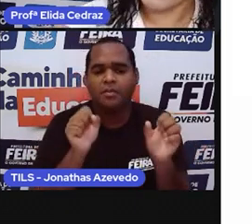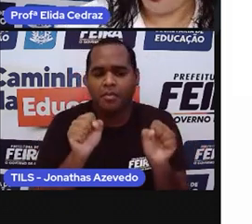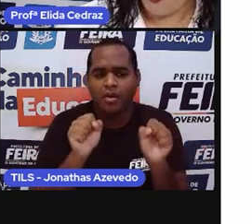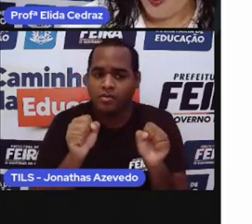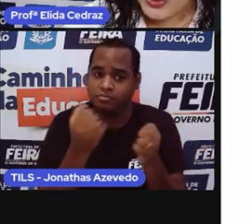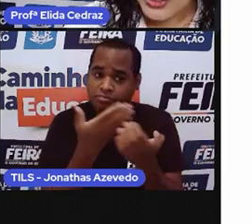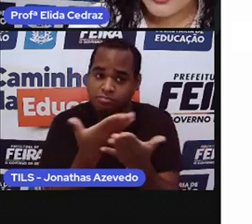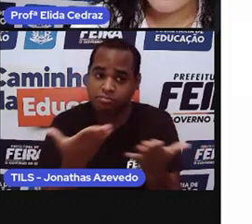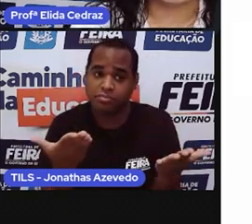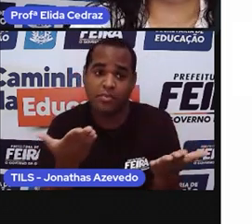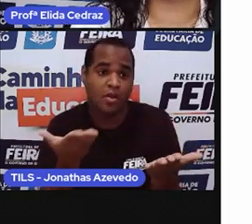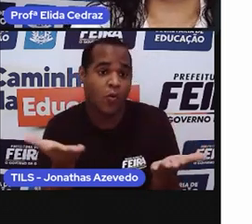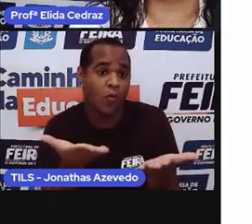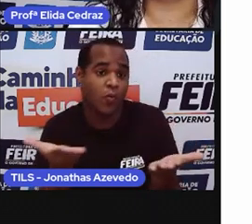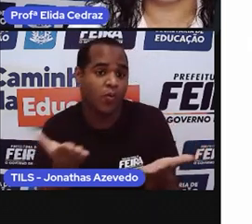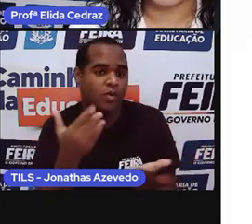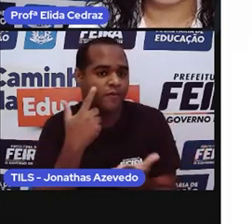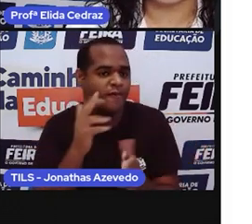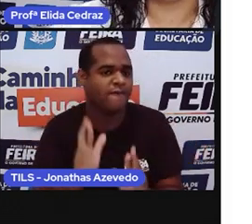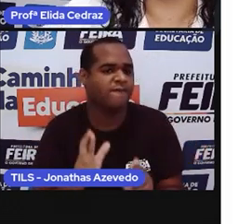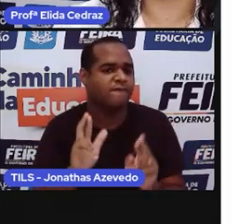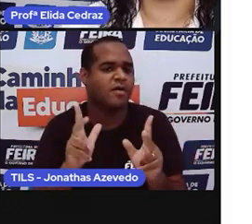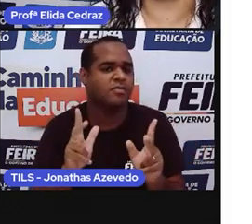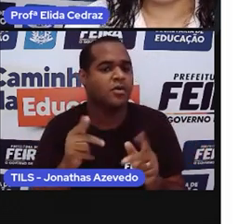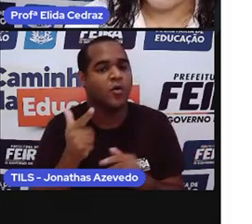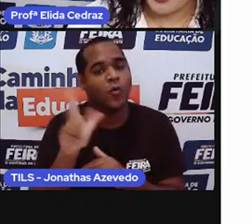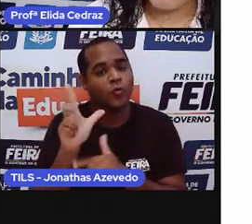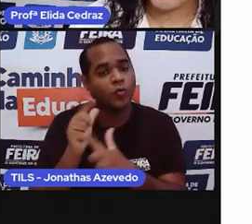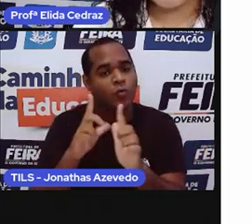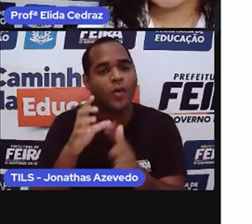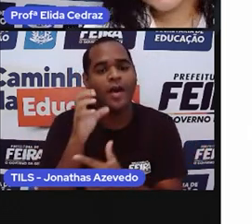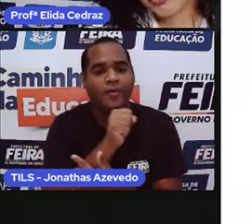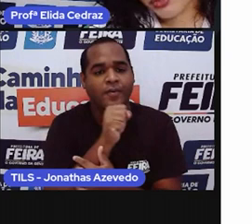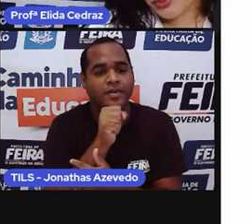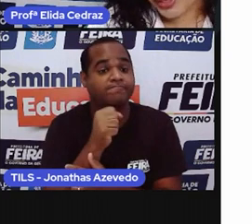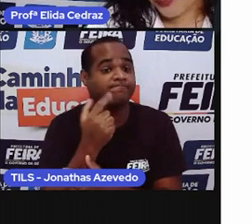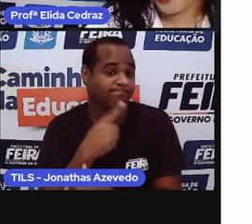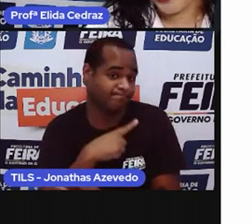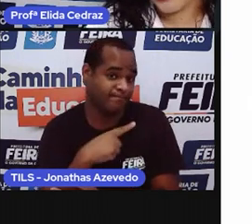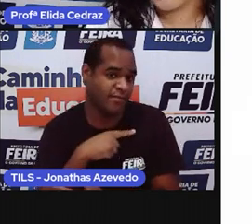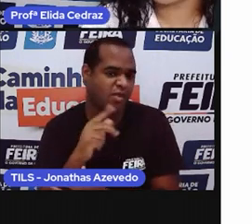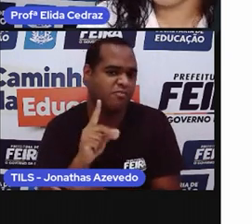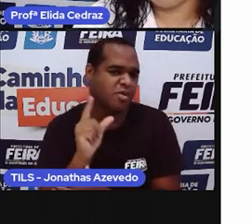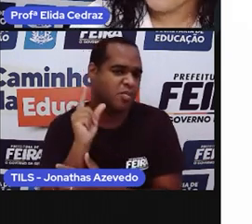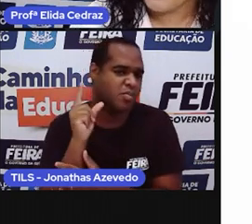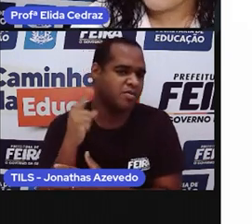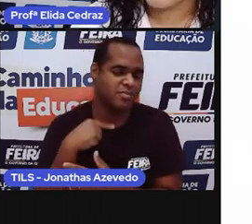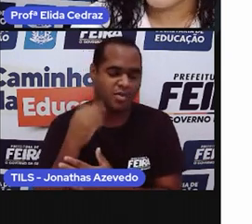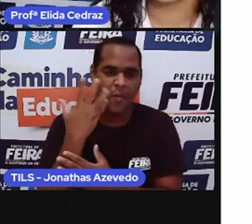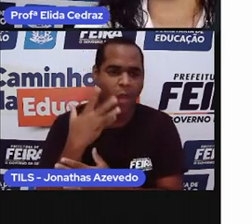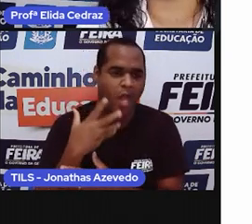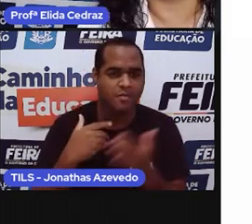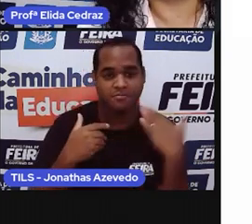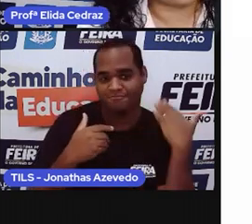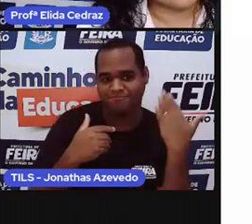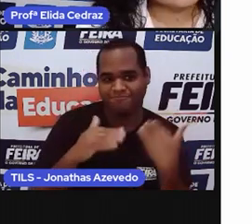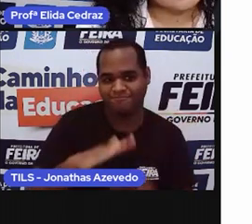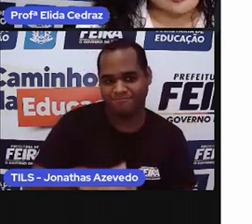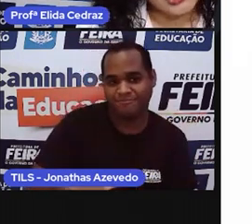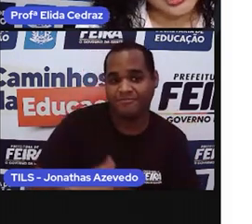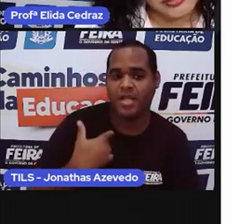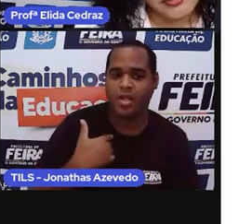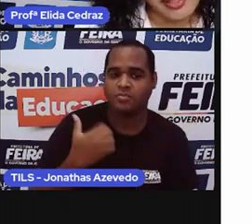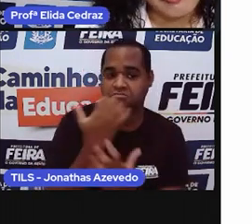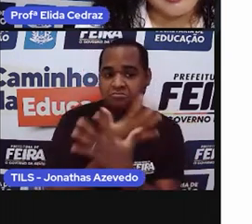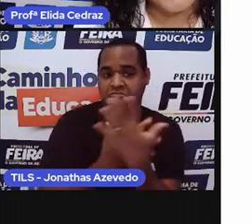ser que hoje vocês cantem mais rápido. Mas quando eu era do tamanho de vocês, era assim